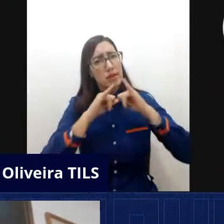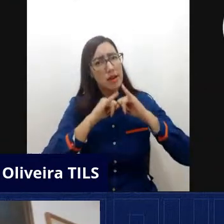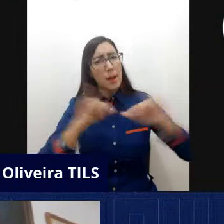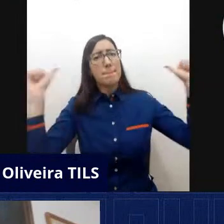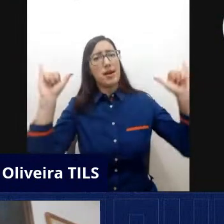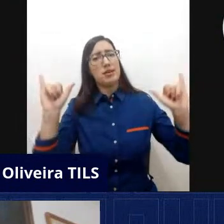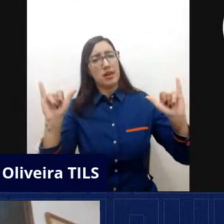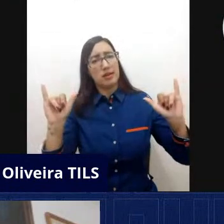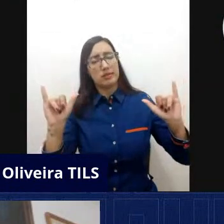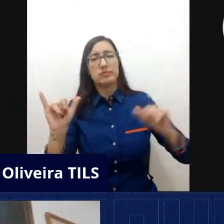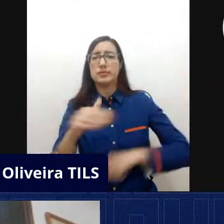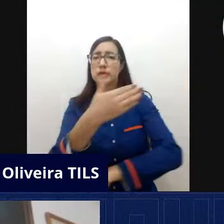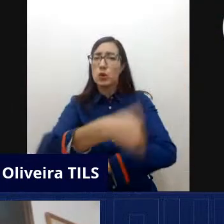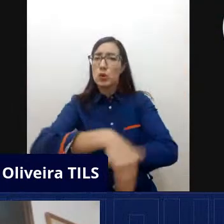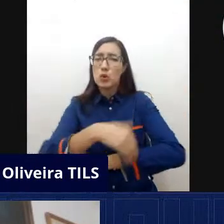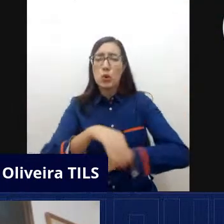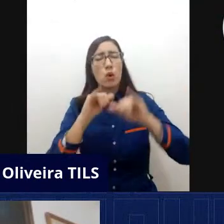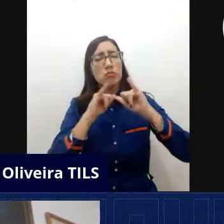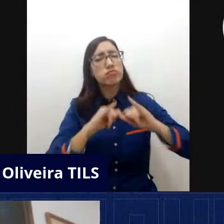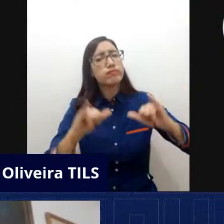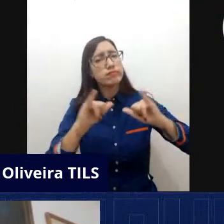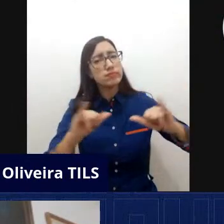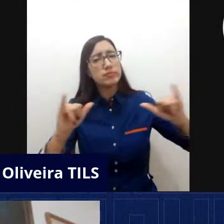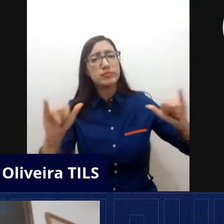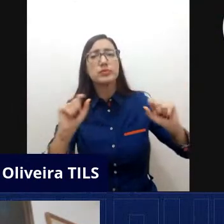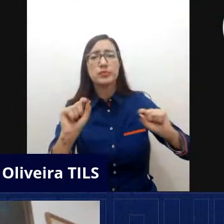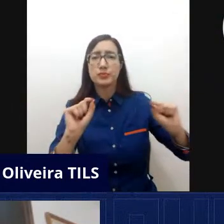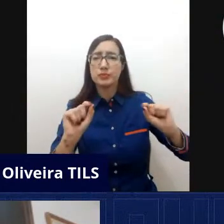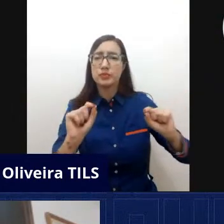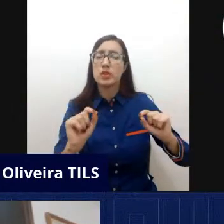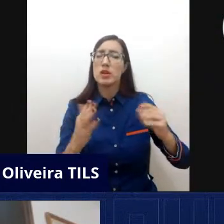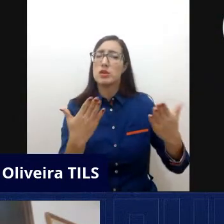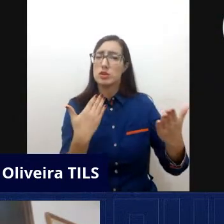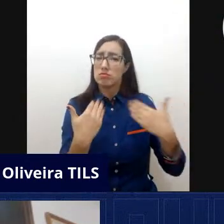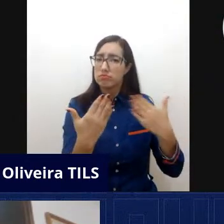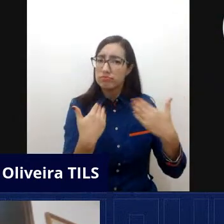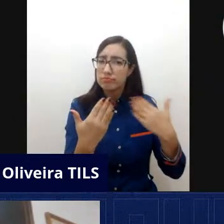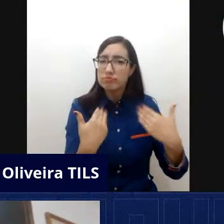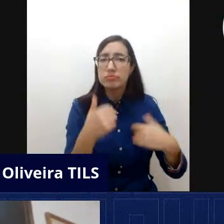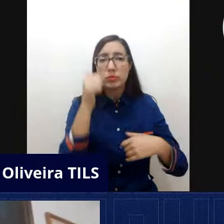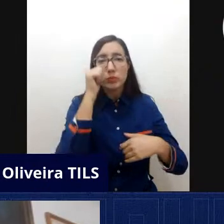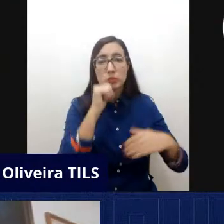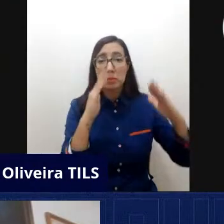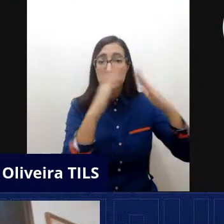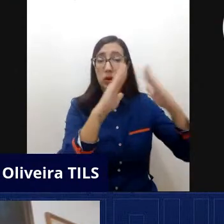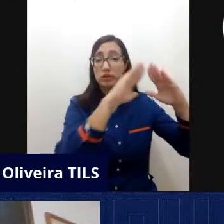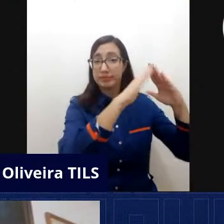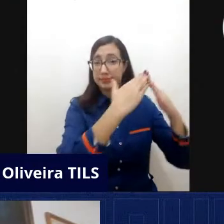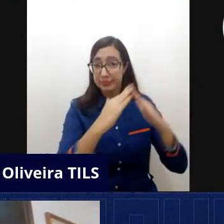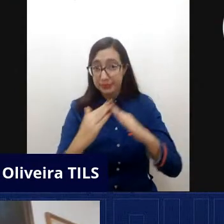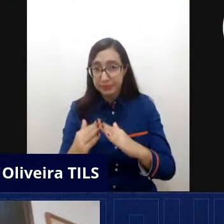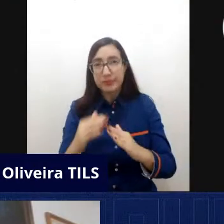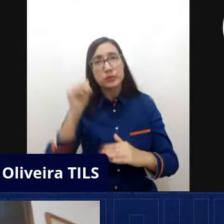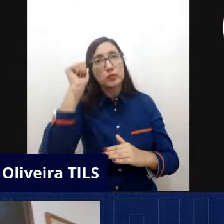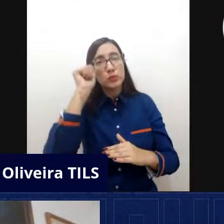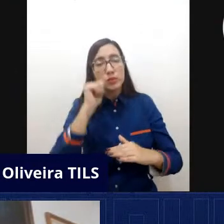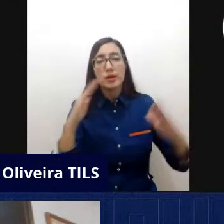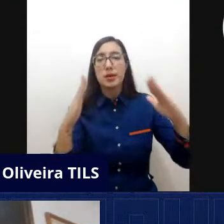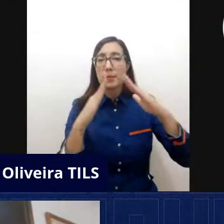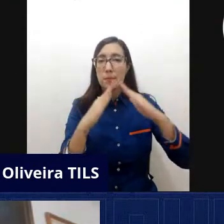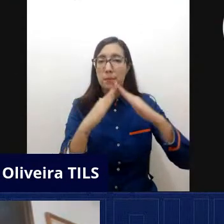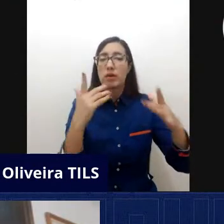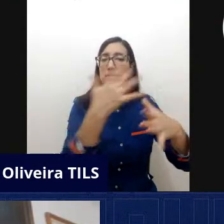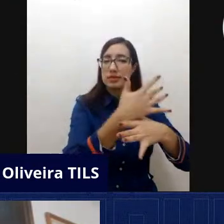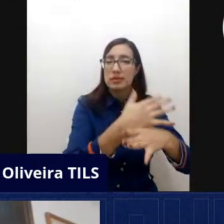ela dialoga com as mulheres da periferia, ela dialoga com as mulheres rurais, ela dialoga com as mulheres urbanas, ela dialoga com